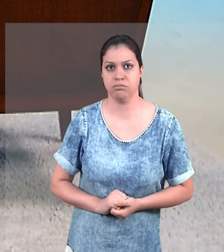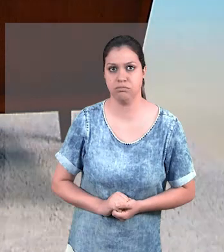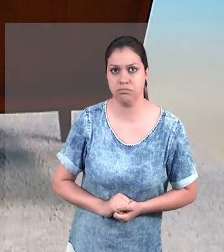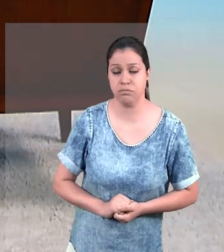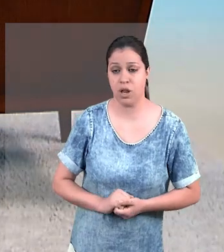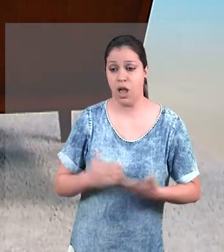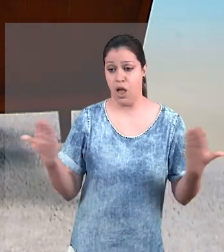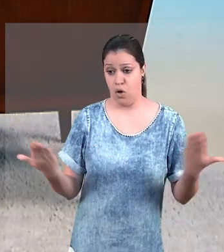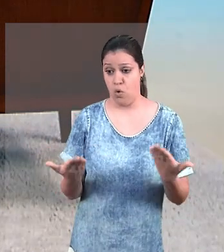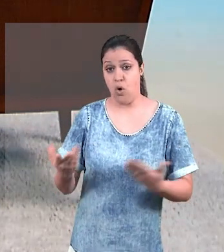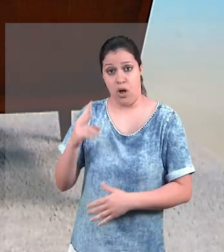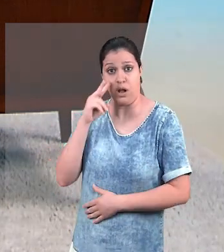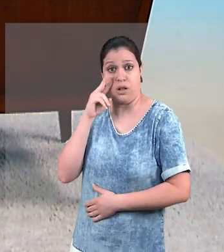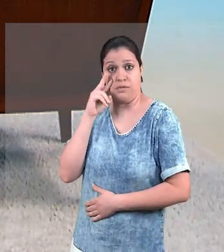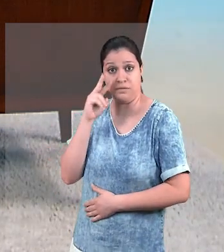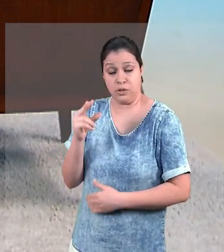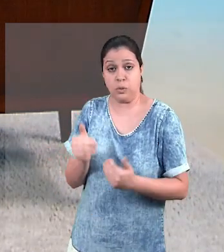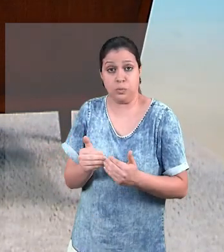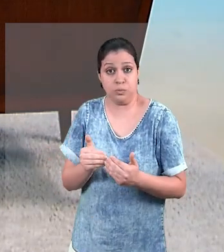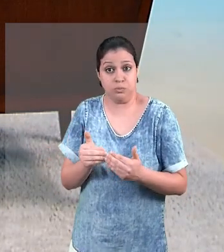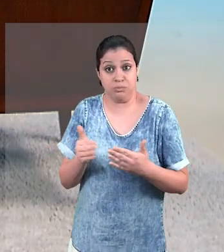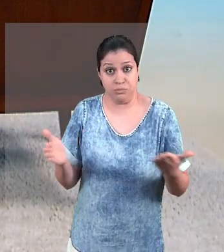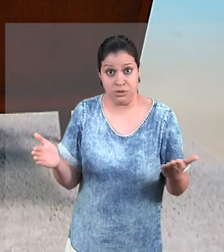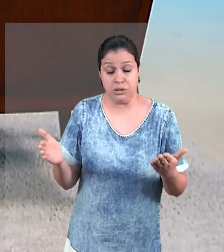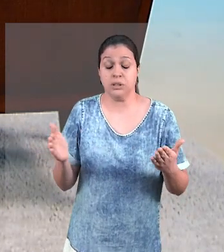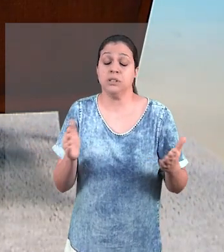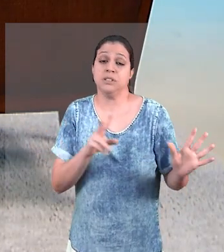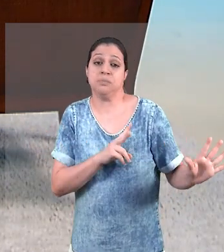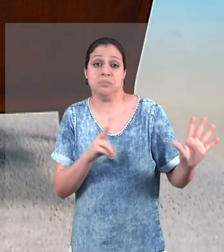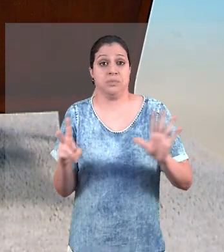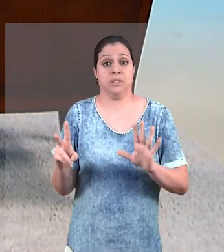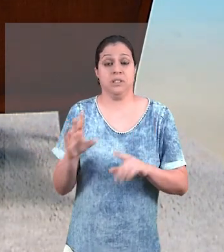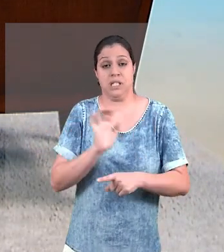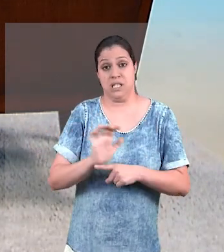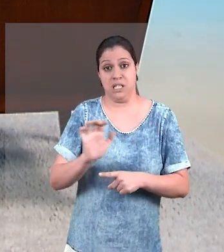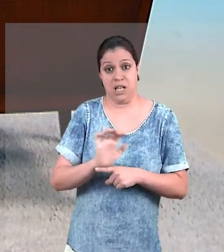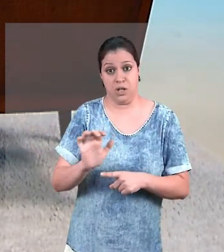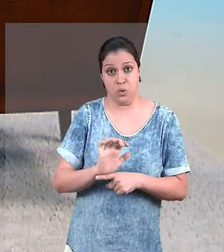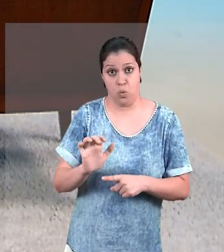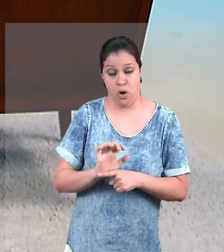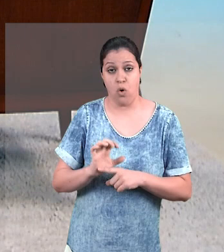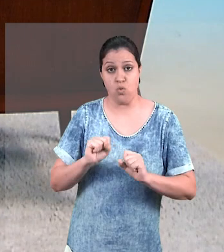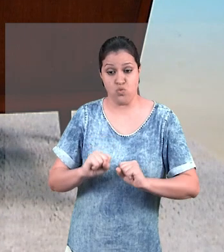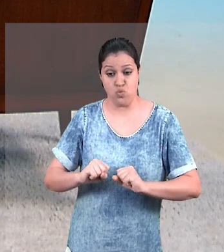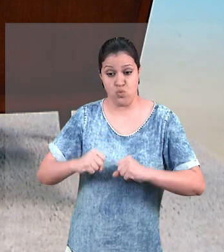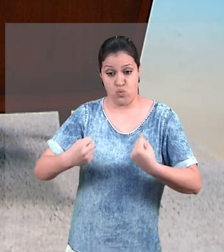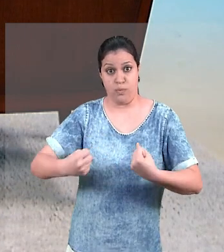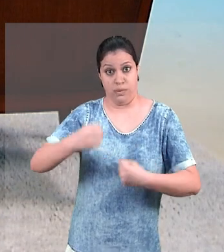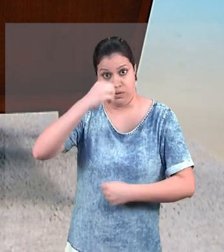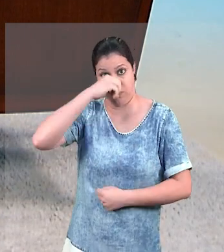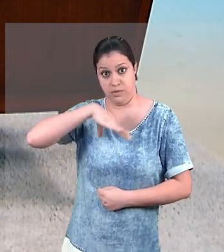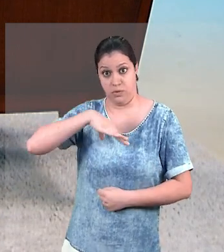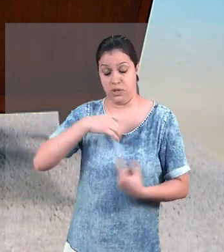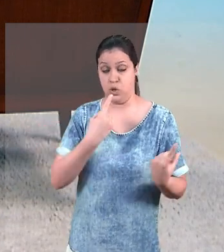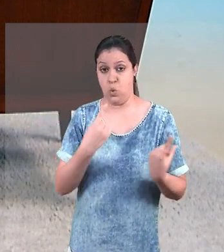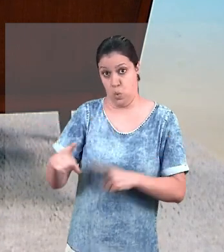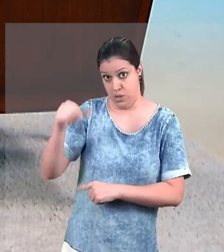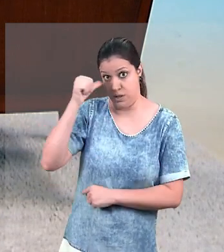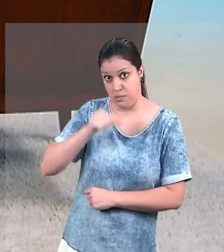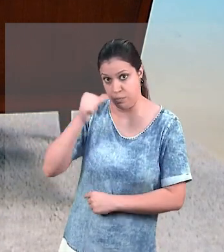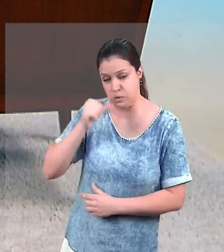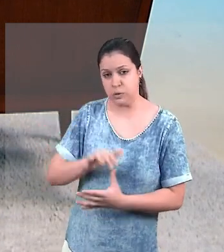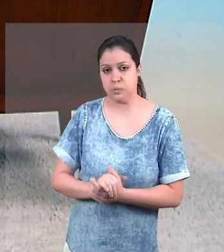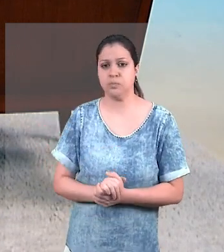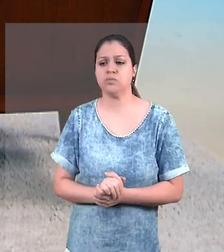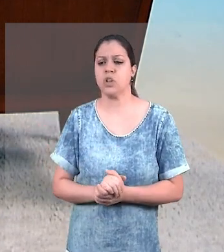conferir o VT, né, o lançamento da campanha estadual de combate ao feminicídio, e eu tô aqui com duas personagens, duas mulheres que trabalham junto ao